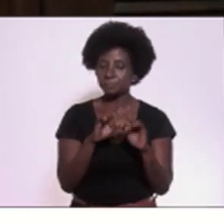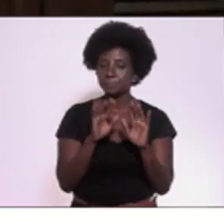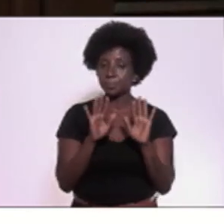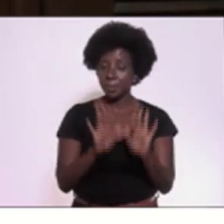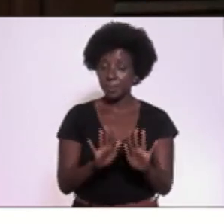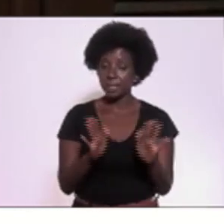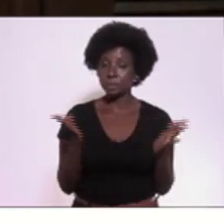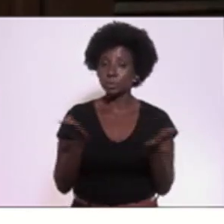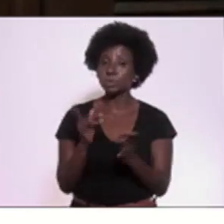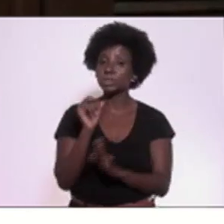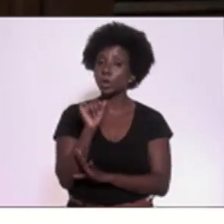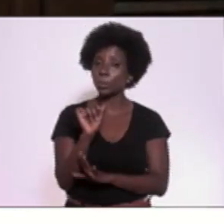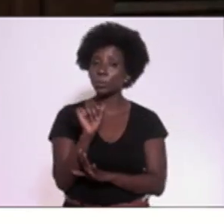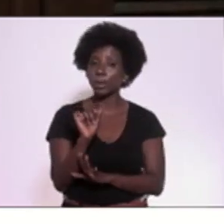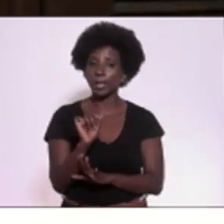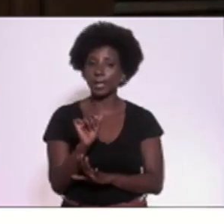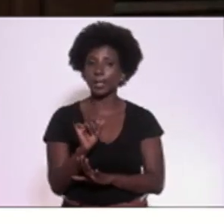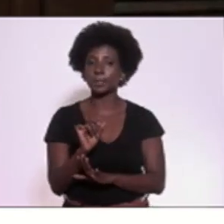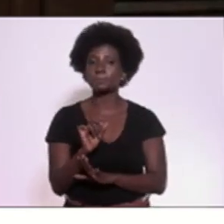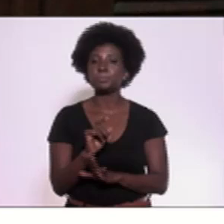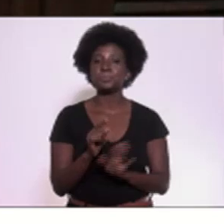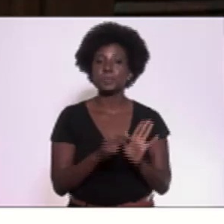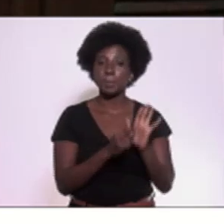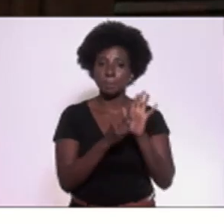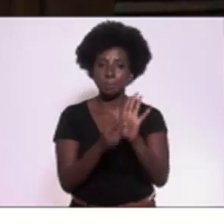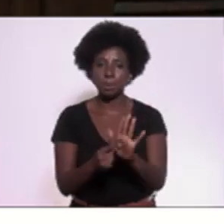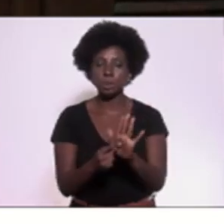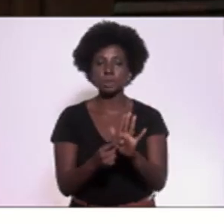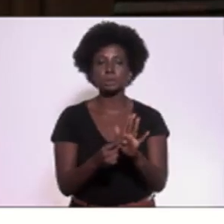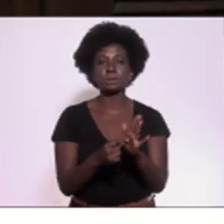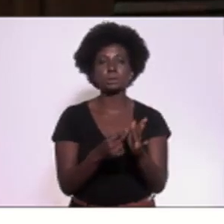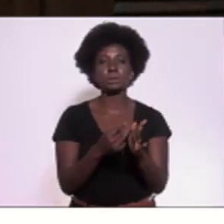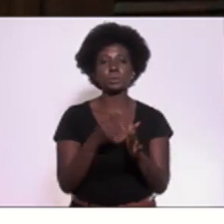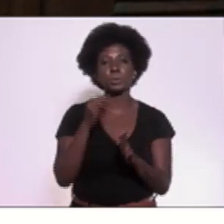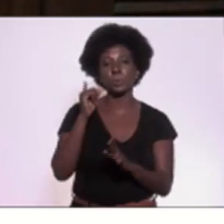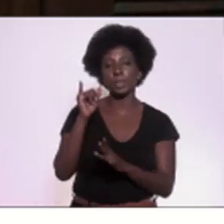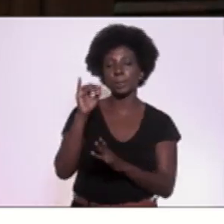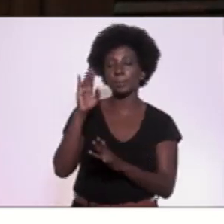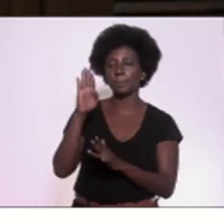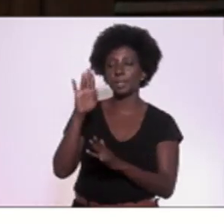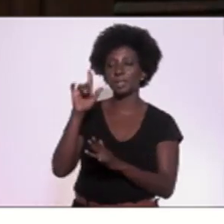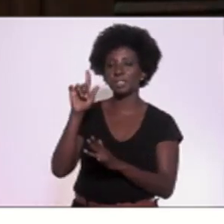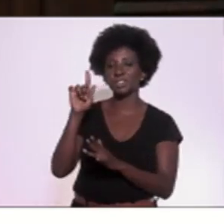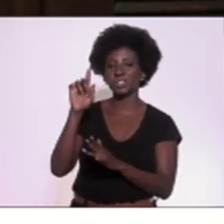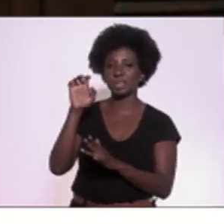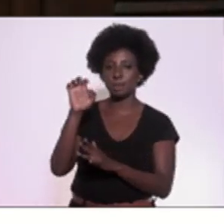disso tudo, centra-se nos estudos do IBGE, falávamos disso ontem,